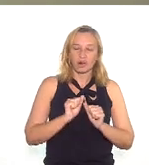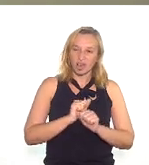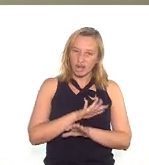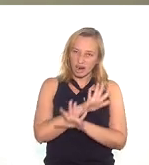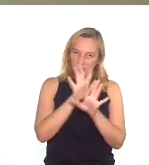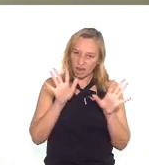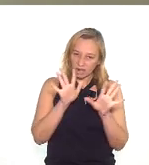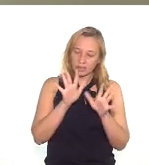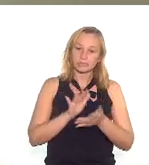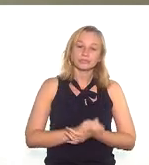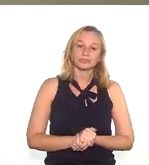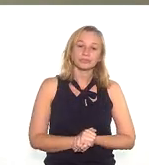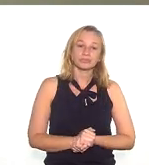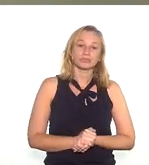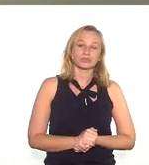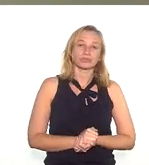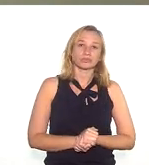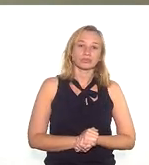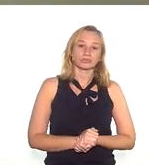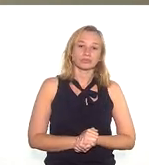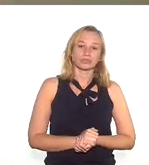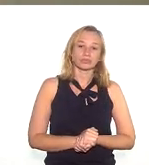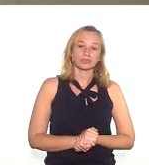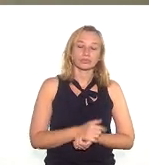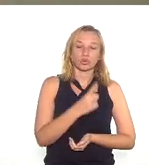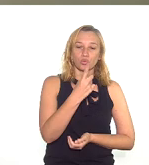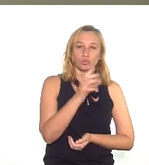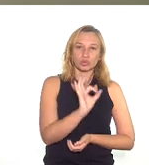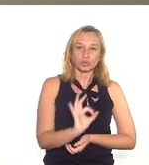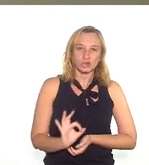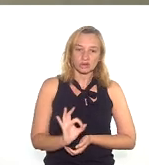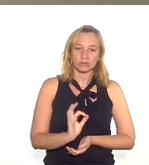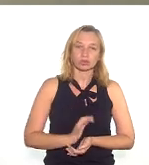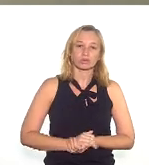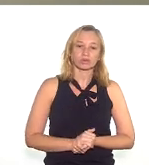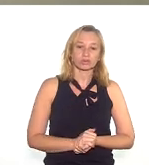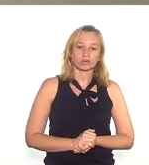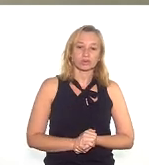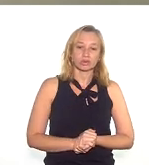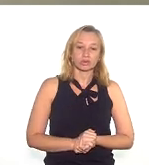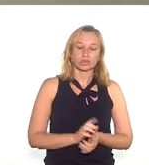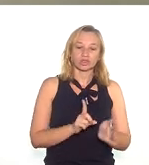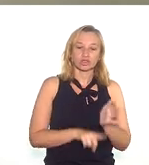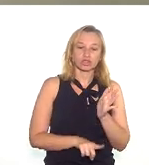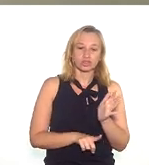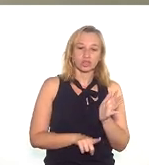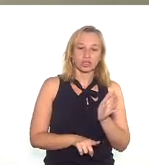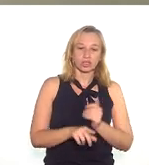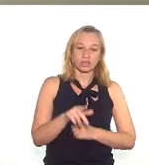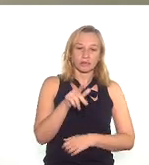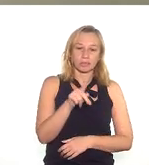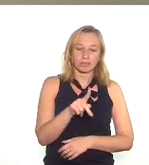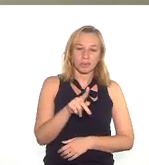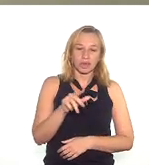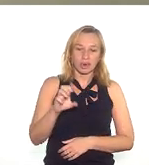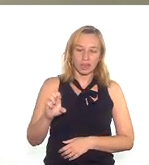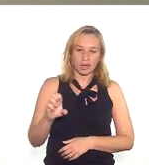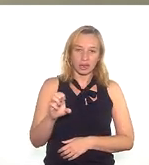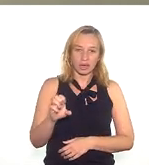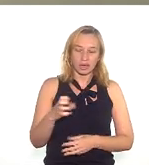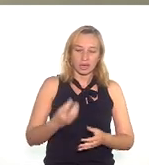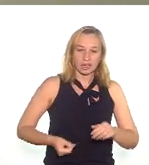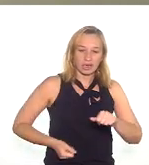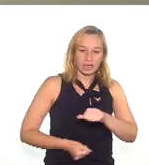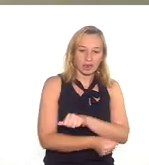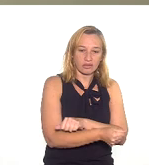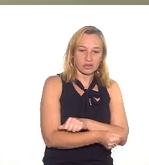clara, sobre esse 1% que é abatido da nossa PE e é investido